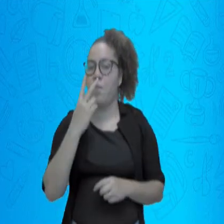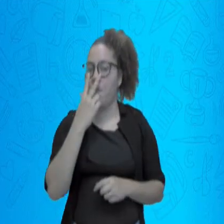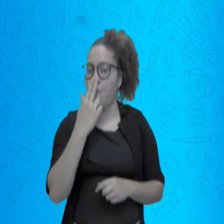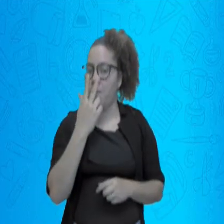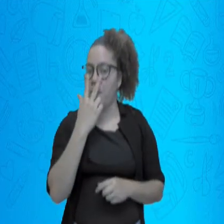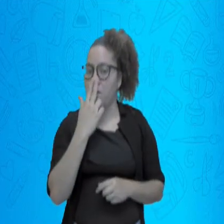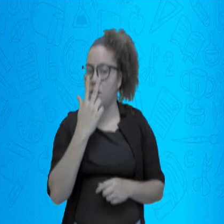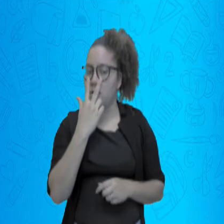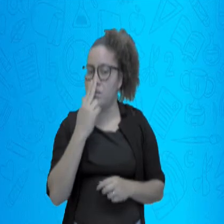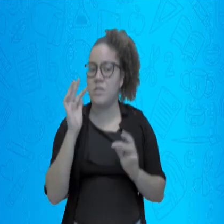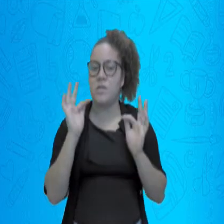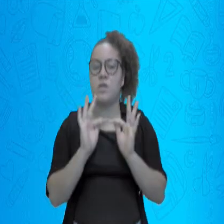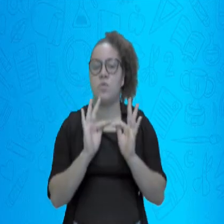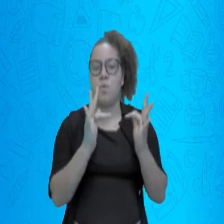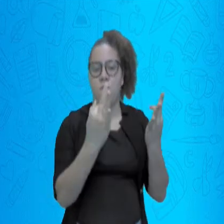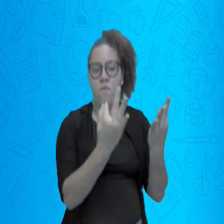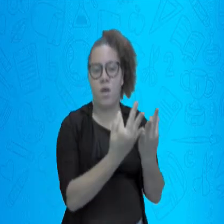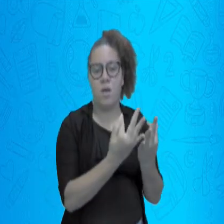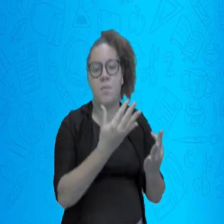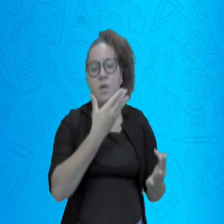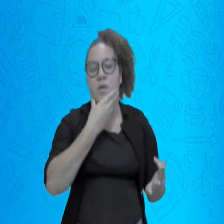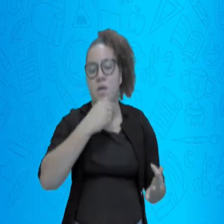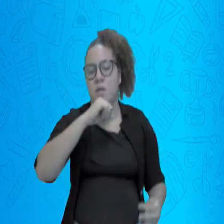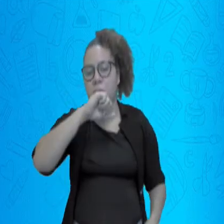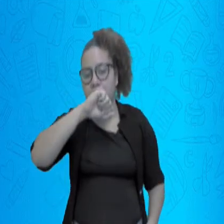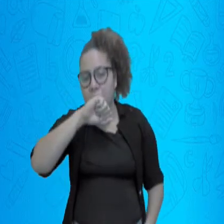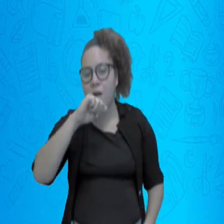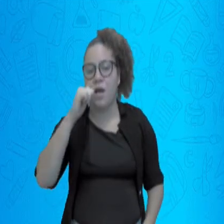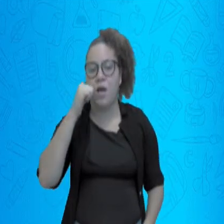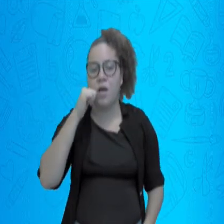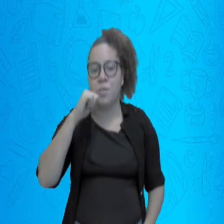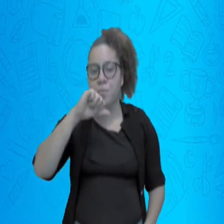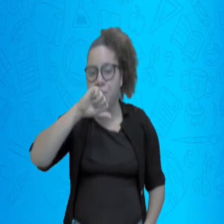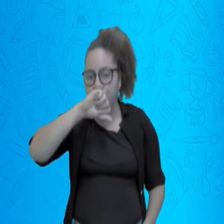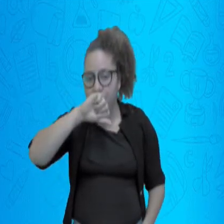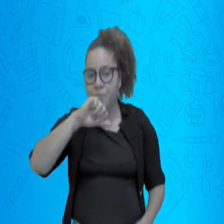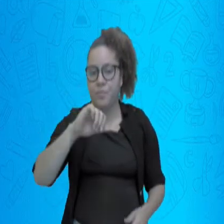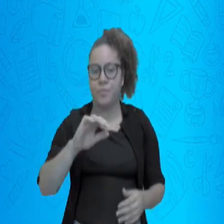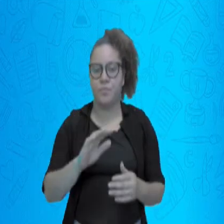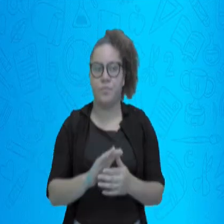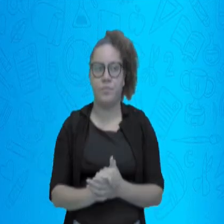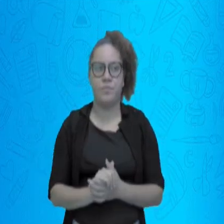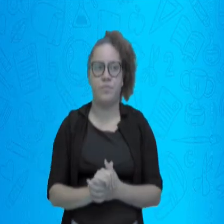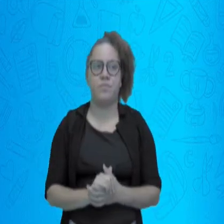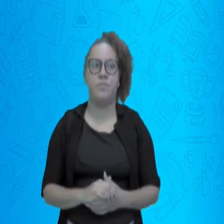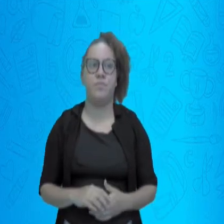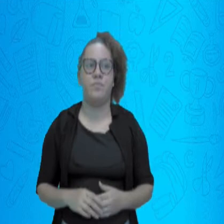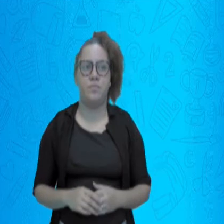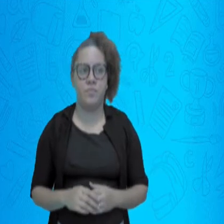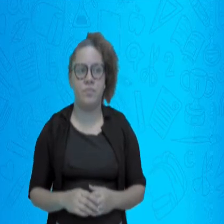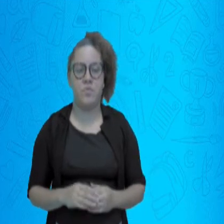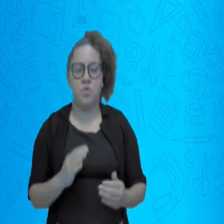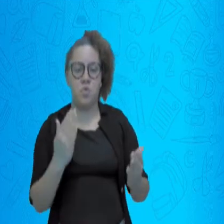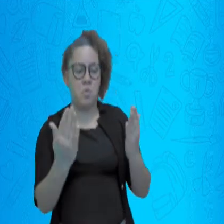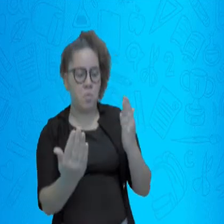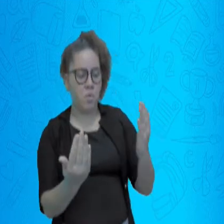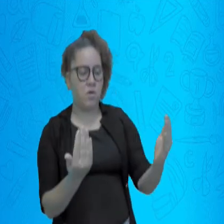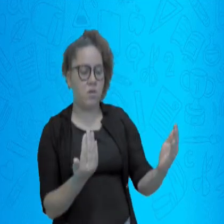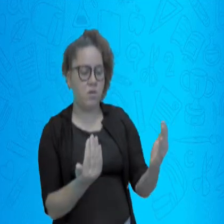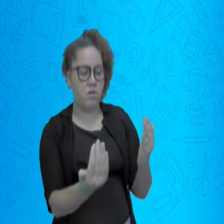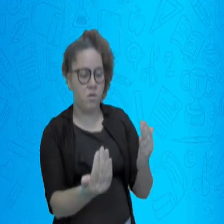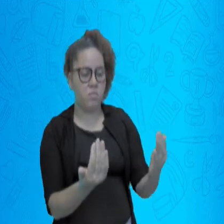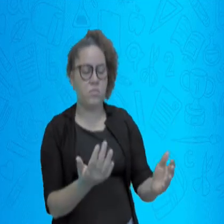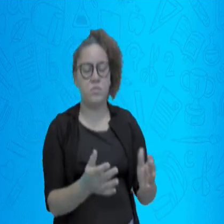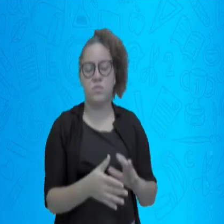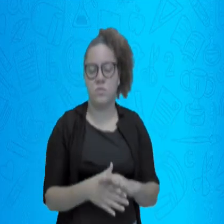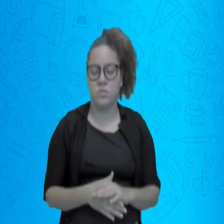nosso pai, os pais, os irmãos e as famílias. Então, geralmente, a gente faz essas comparações, né, que eu